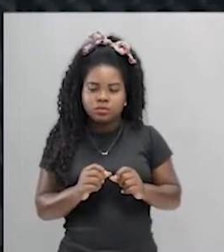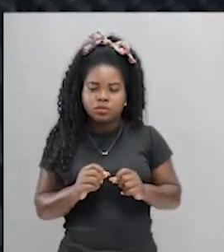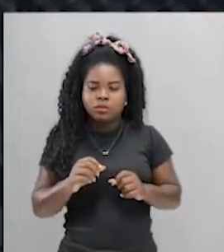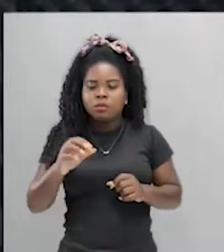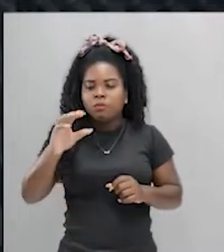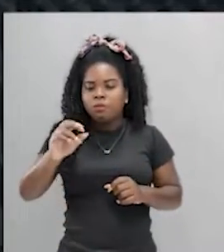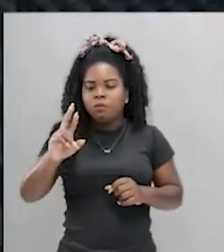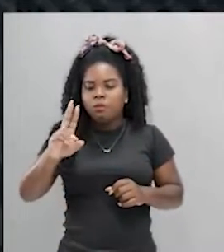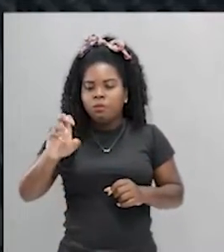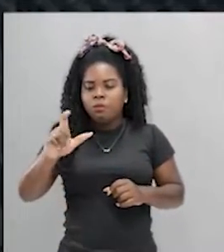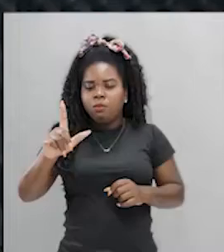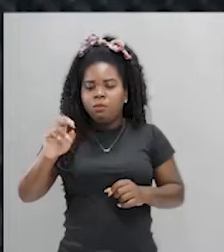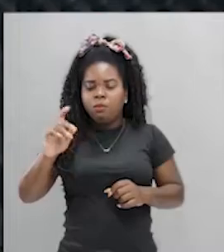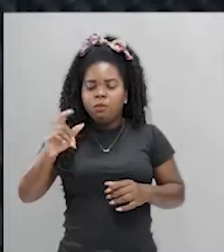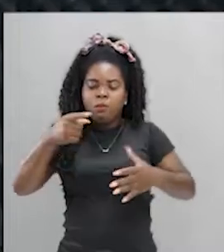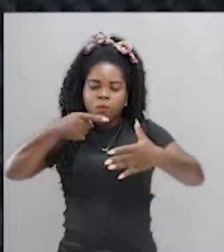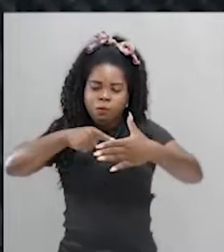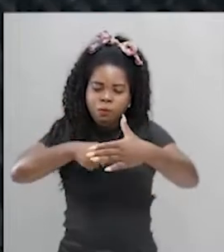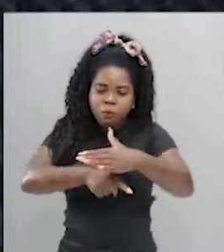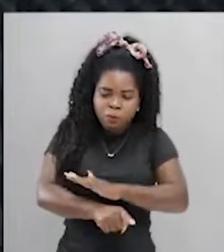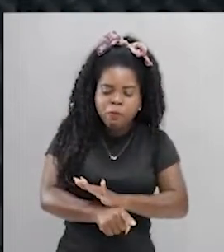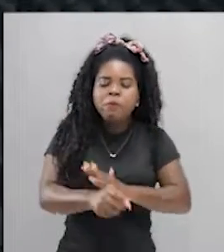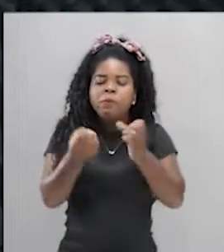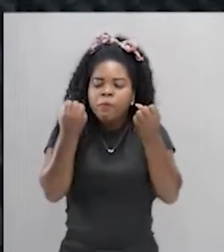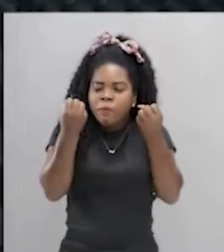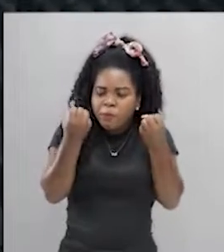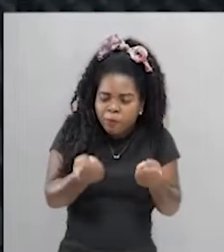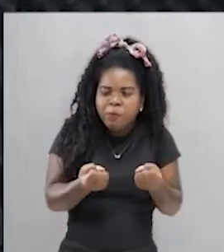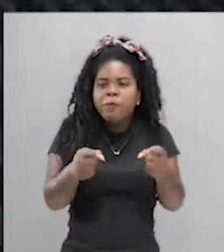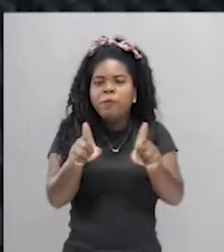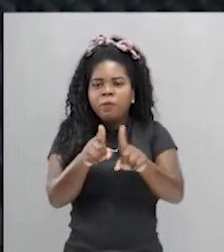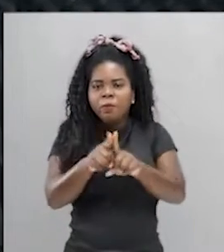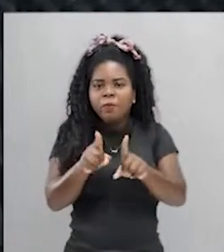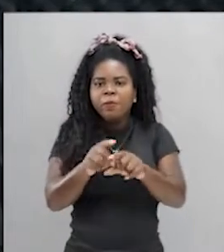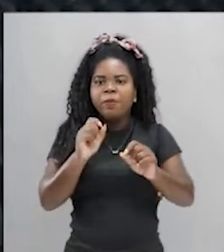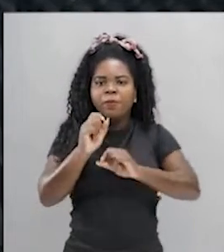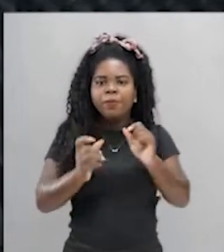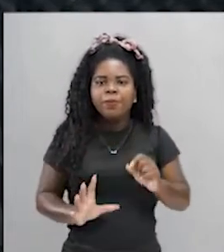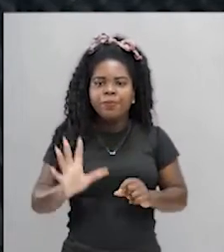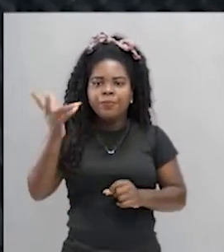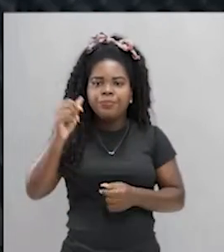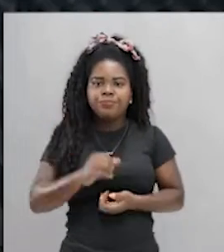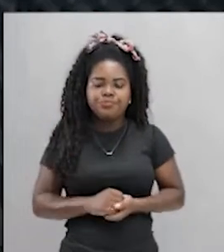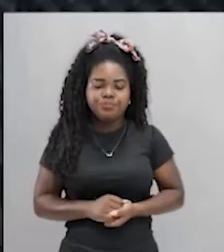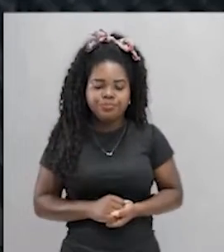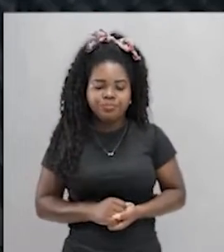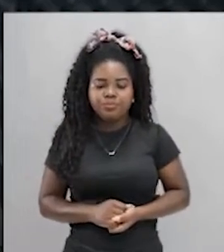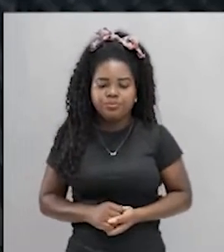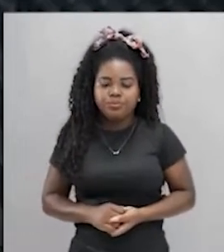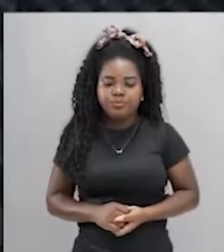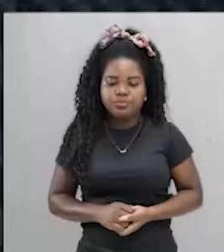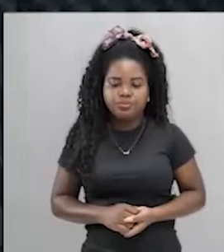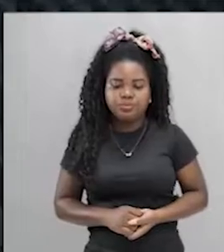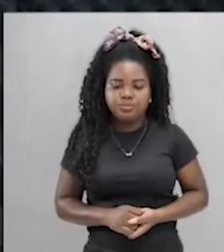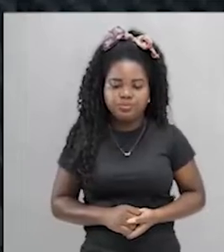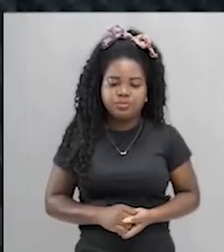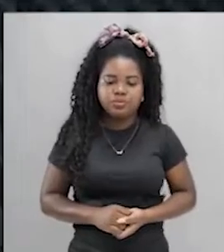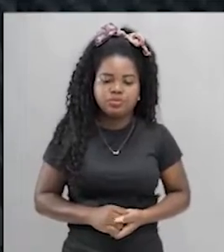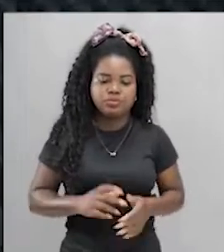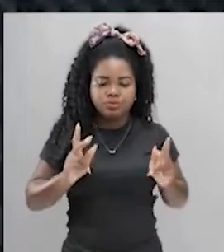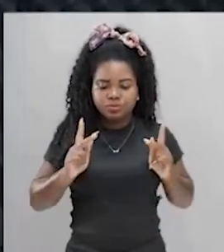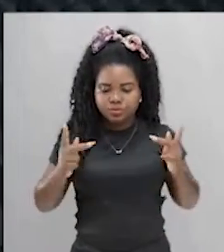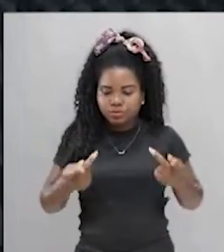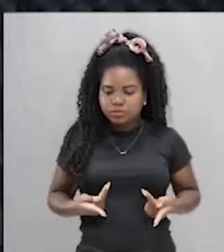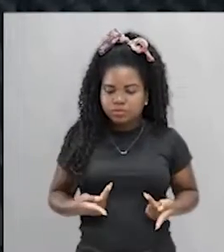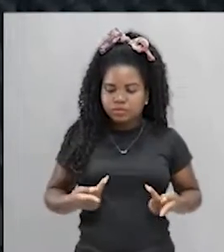da crueldade, ele é intenso, ele é dinâmico, ele é pesado, e essa força todinha, né, para levar o homem a